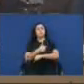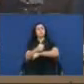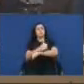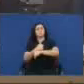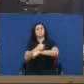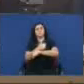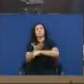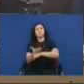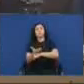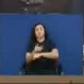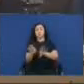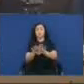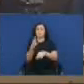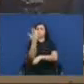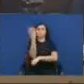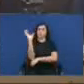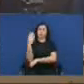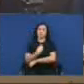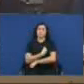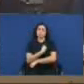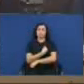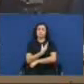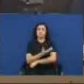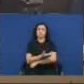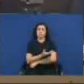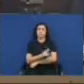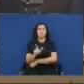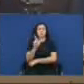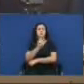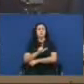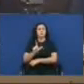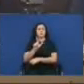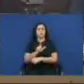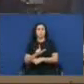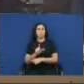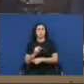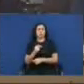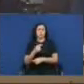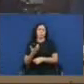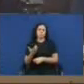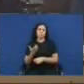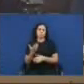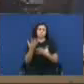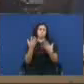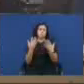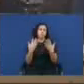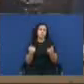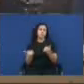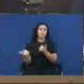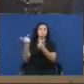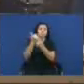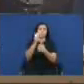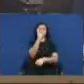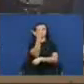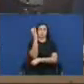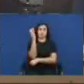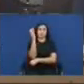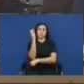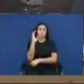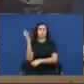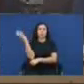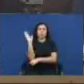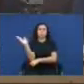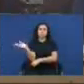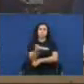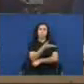técnica e a vida da árvore. Lógico, eu sou a favor de substituições de árvores, substituições, não só apenas